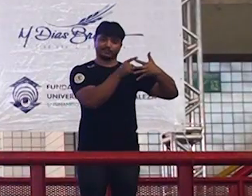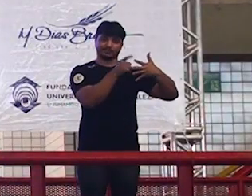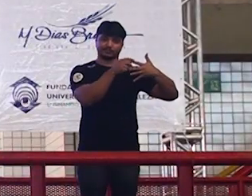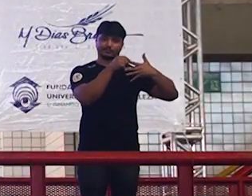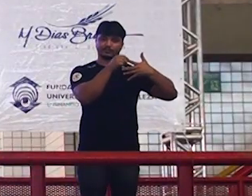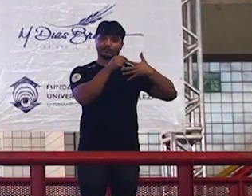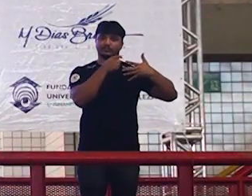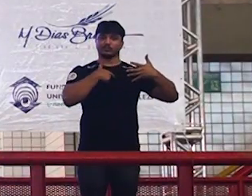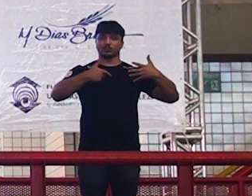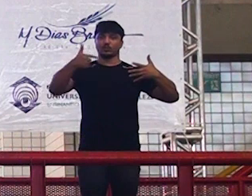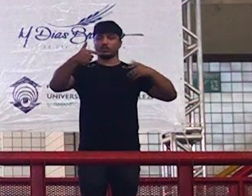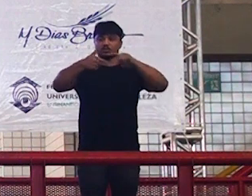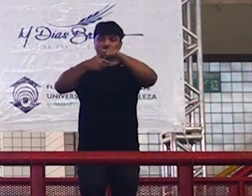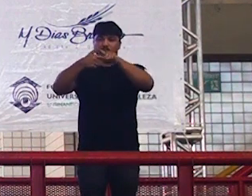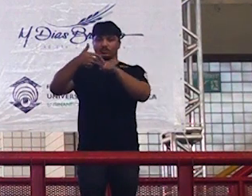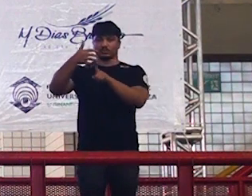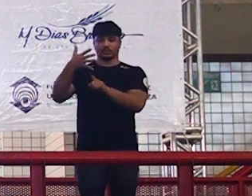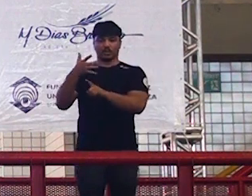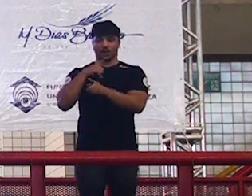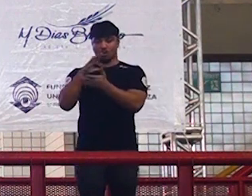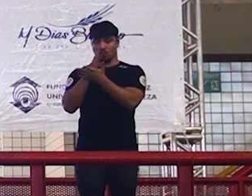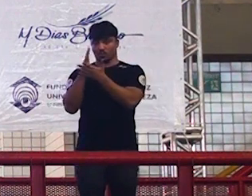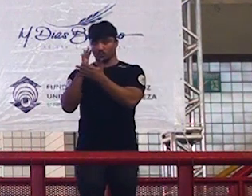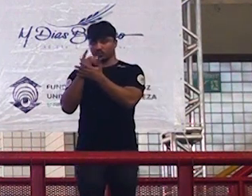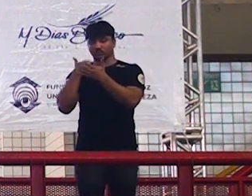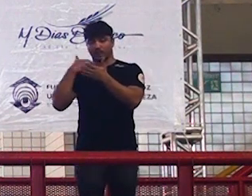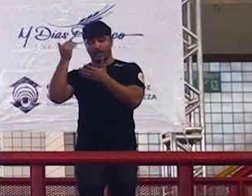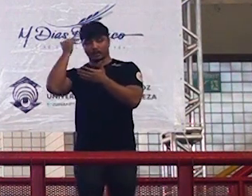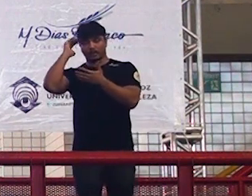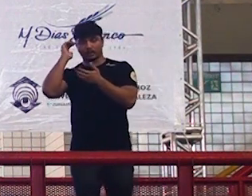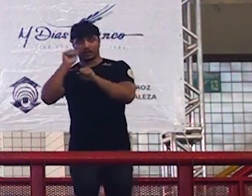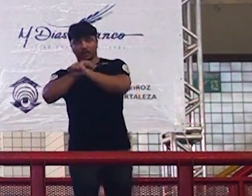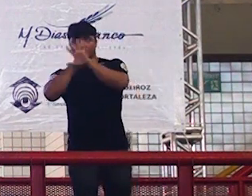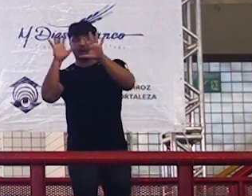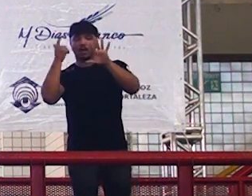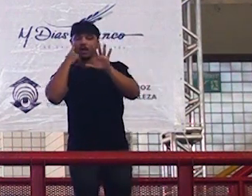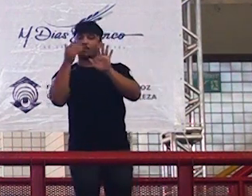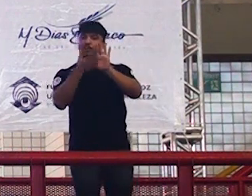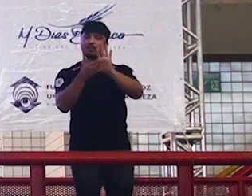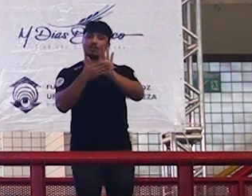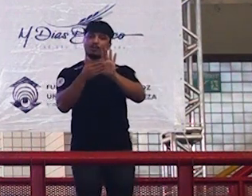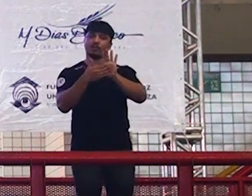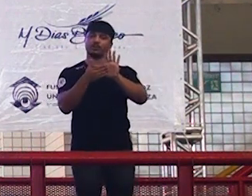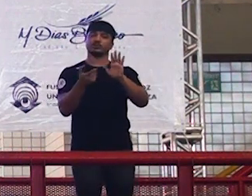2, ela se divide em blocos, ó. Compreender a proposta.